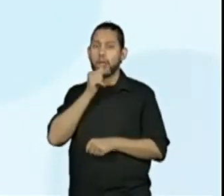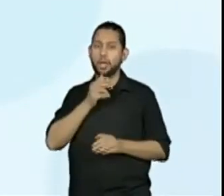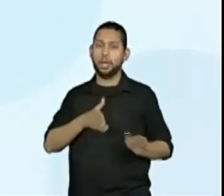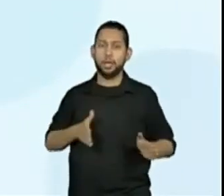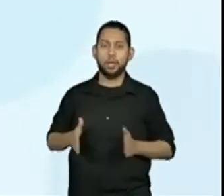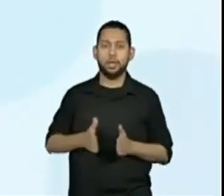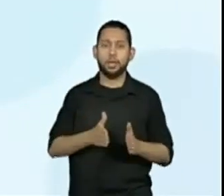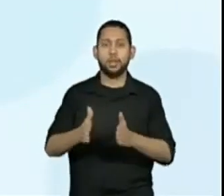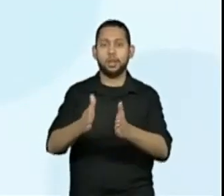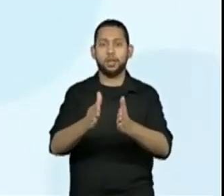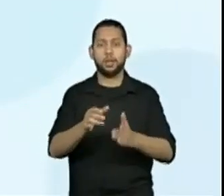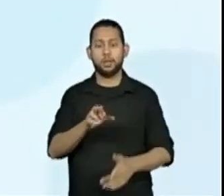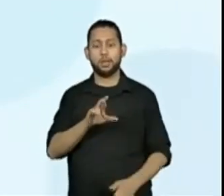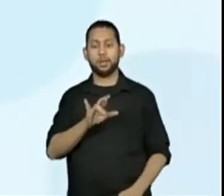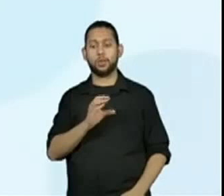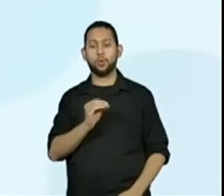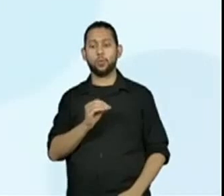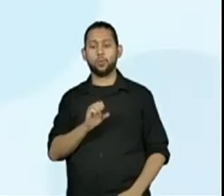Dos